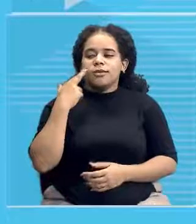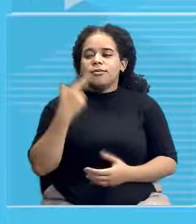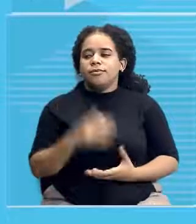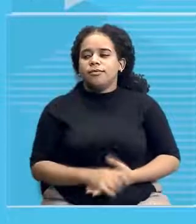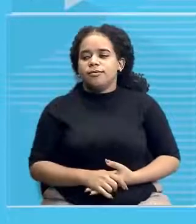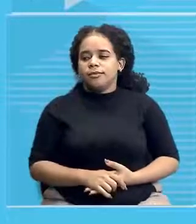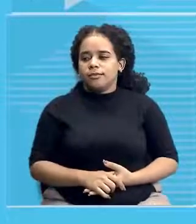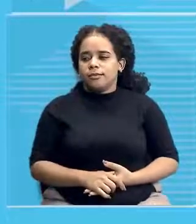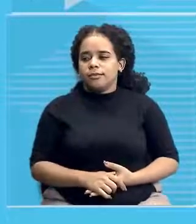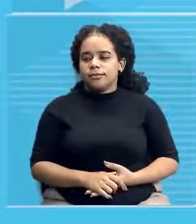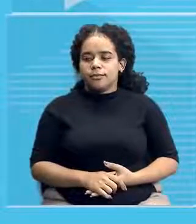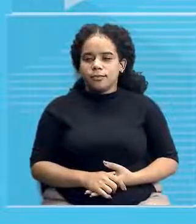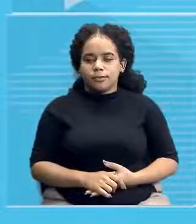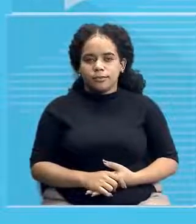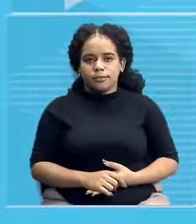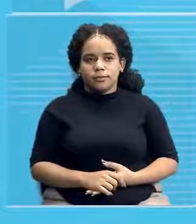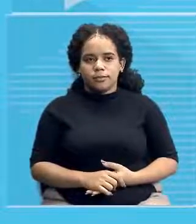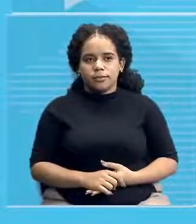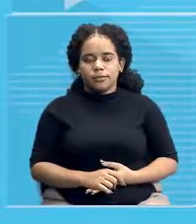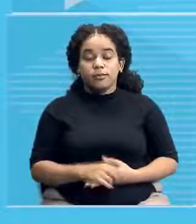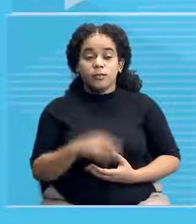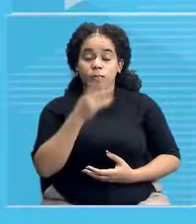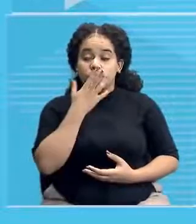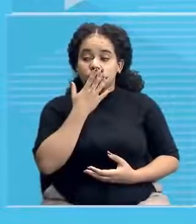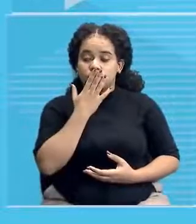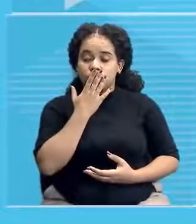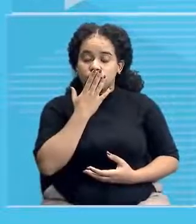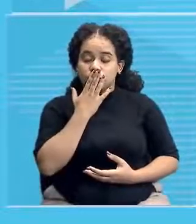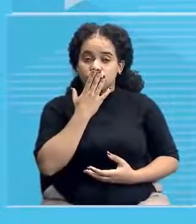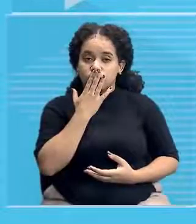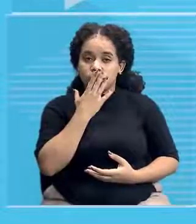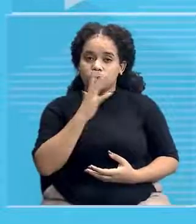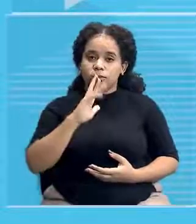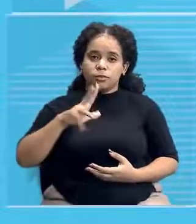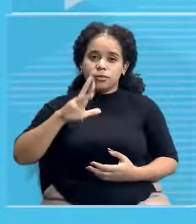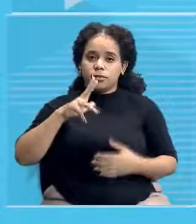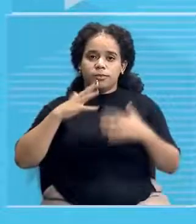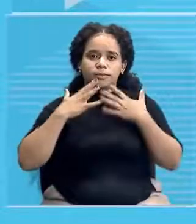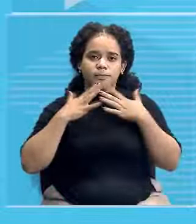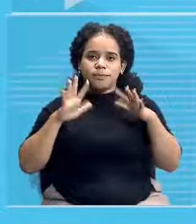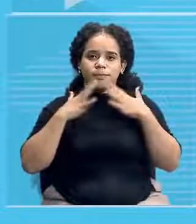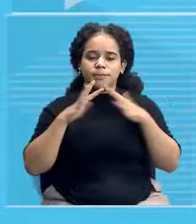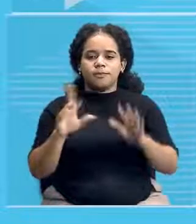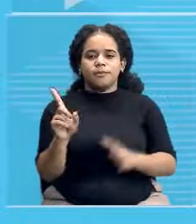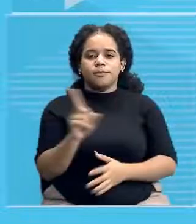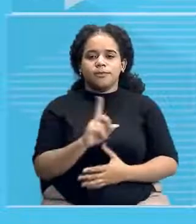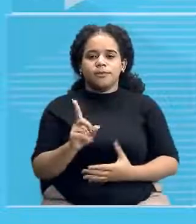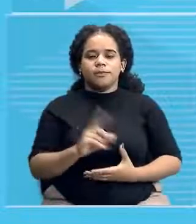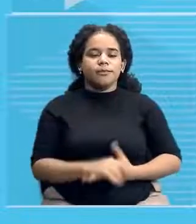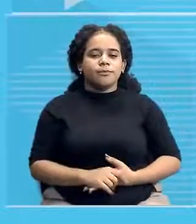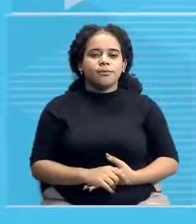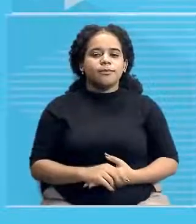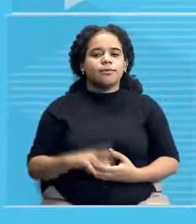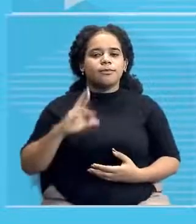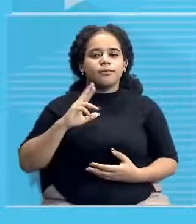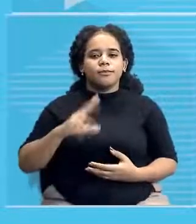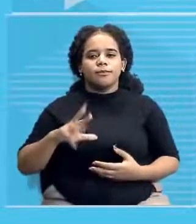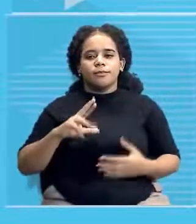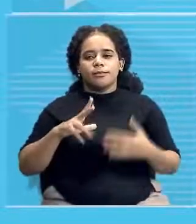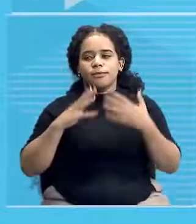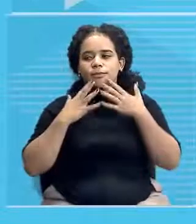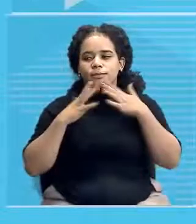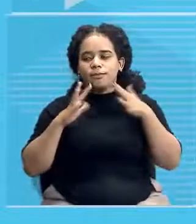Pois é, e aí? Gente, cor não é algo natural. Não é